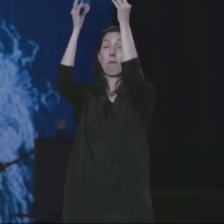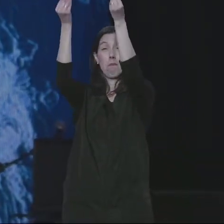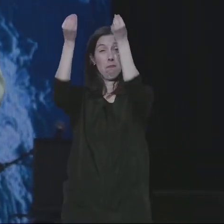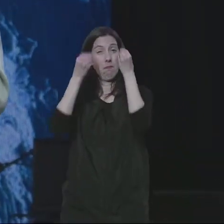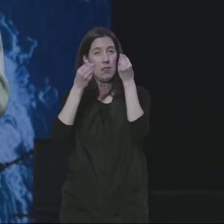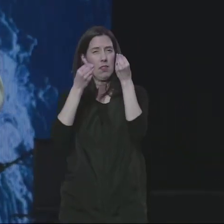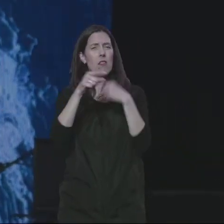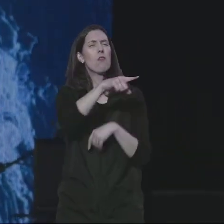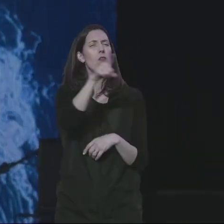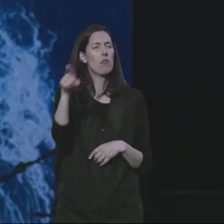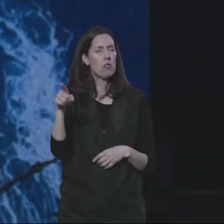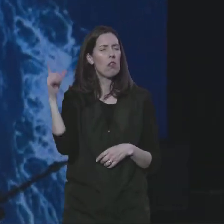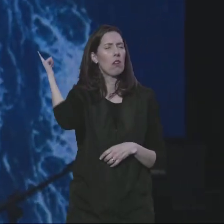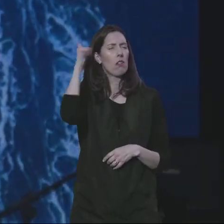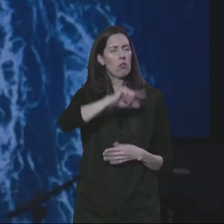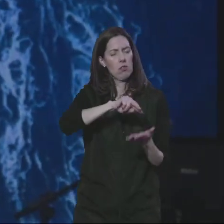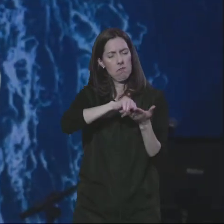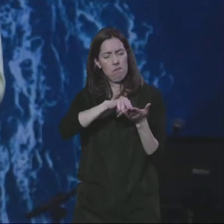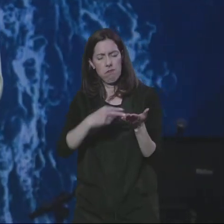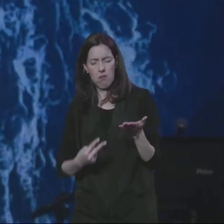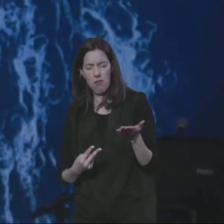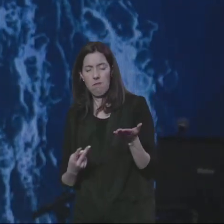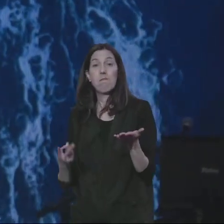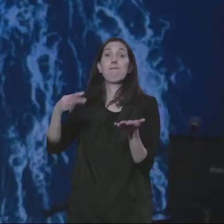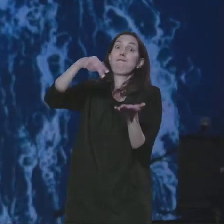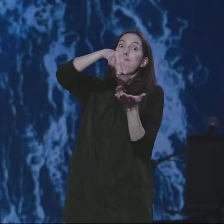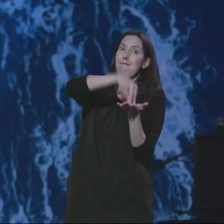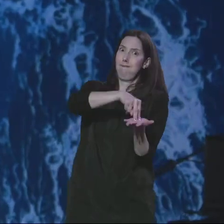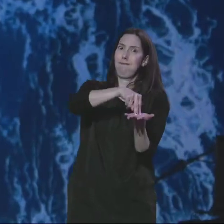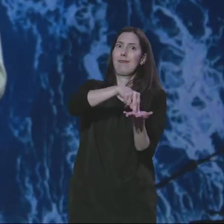e levantar, não importa.